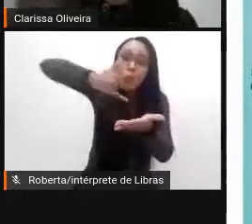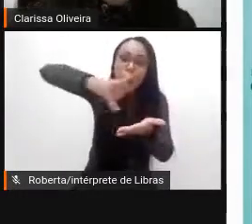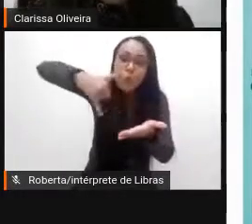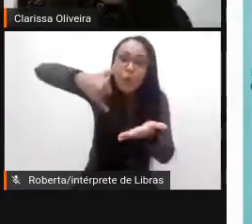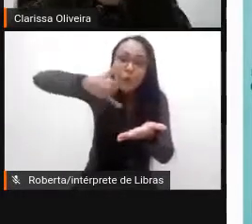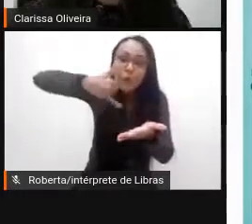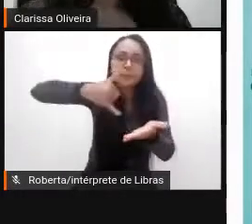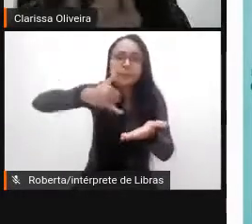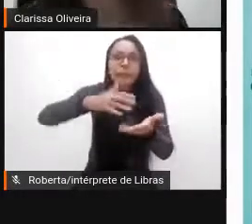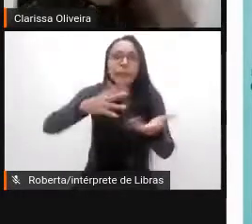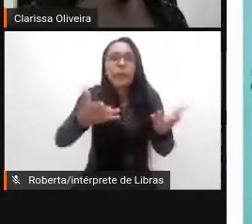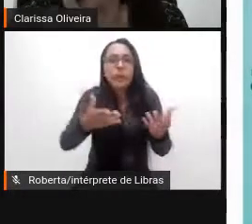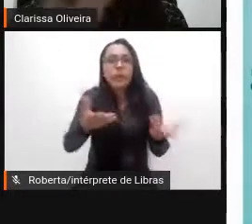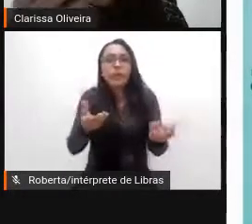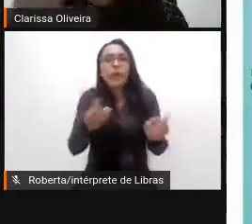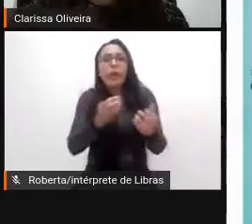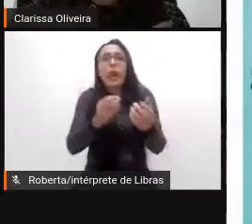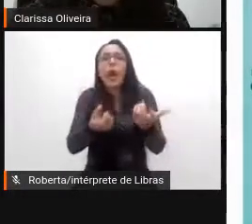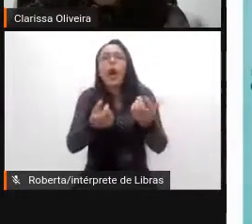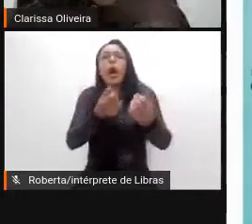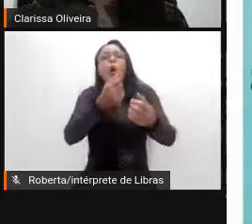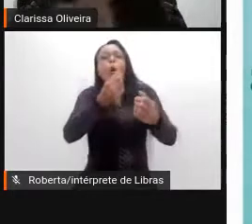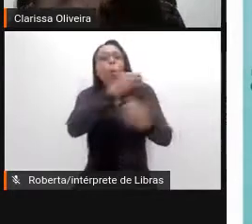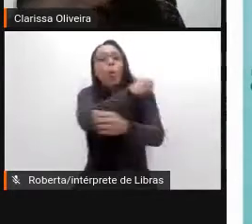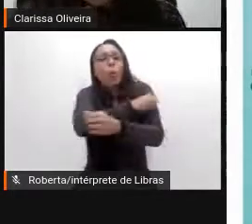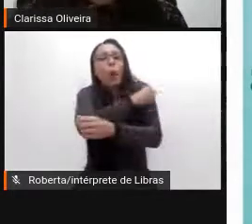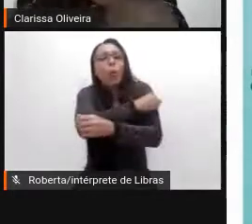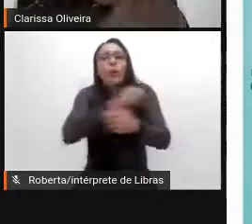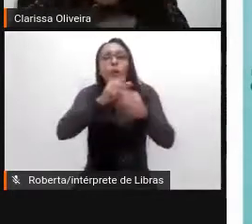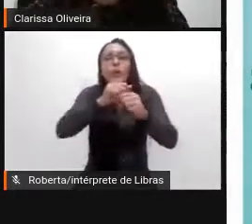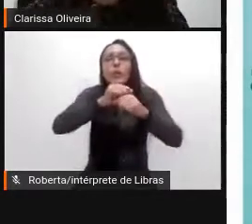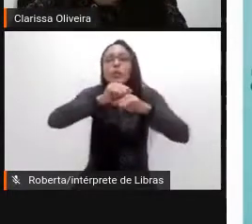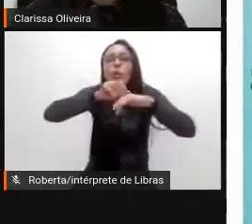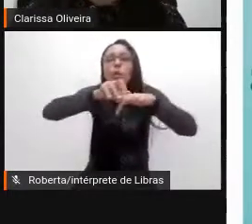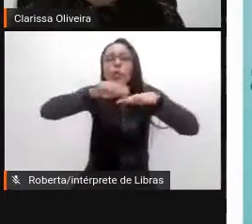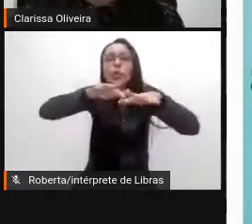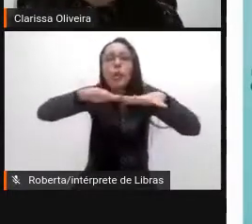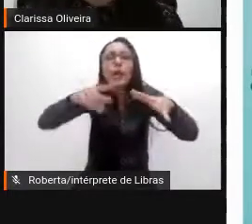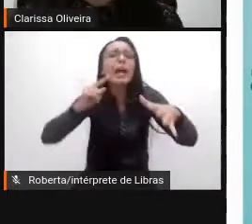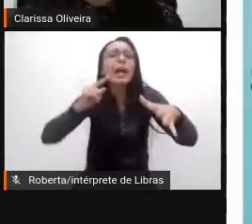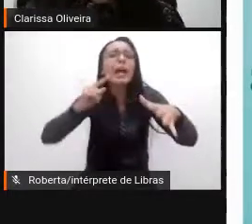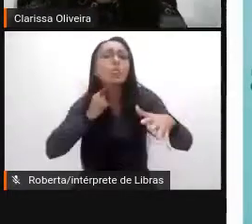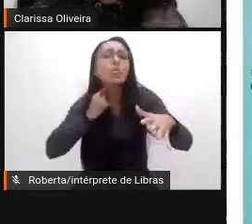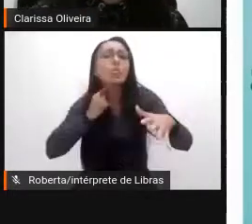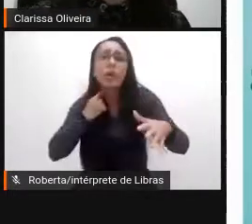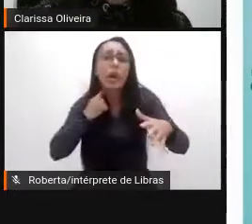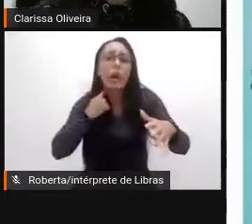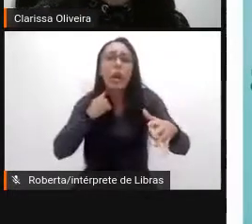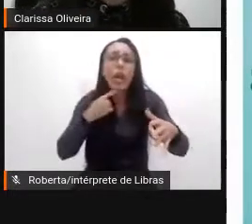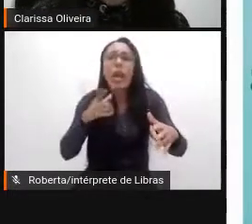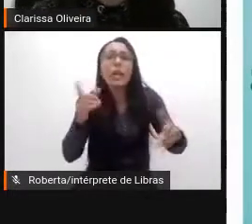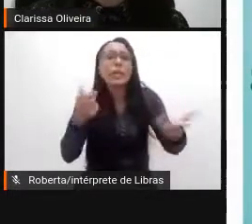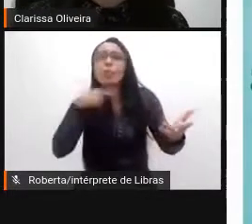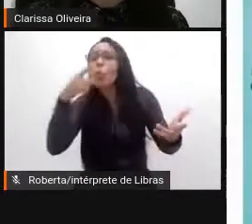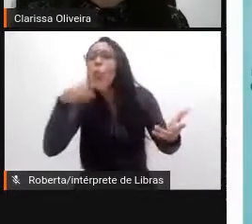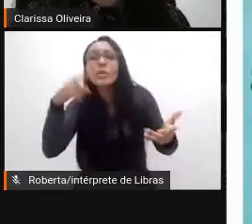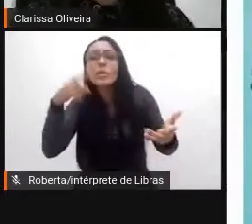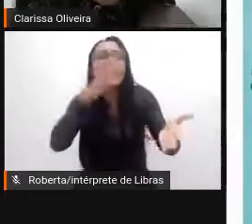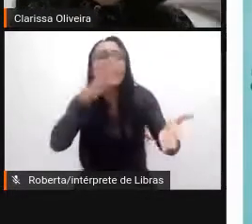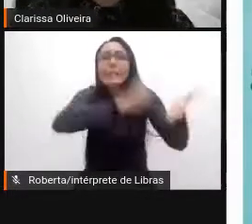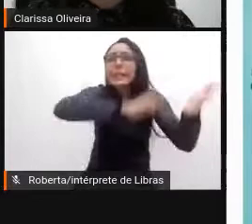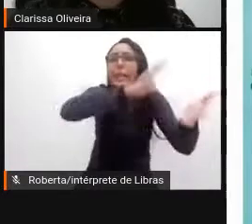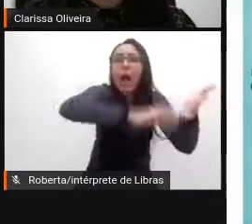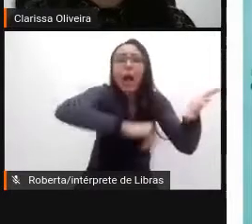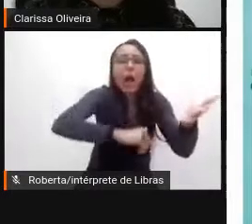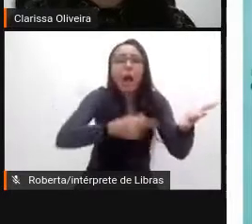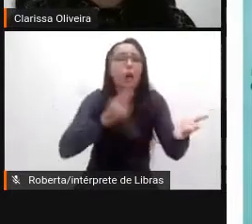gel só vai espalhar aquela sujeira na minha mão. Ele não vai retirar. Quem retira a sujeira visível